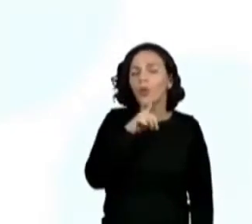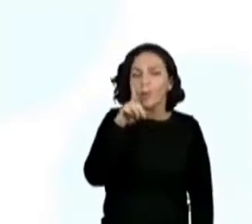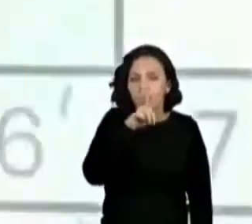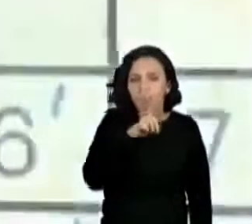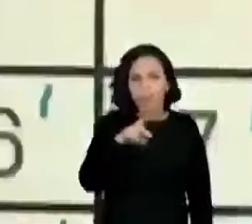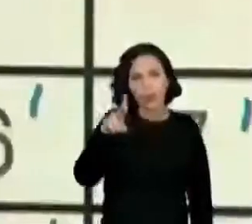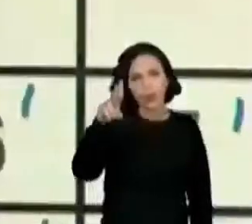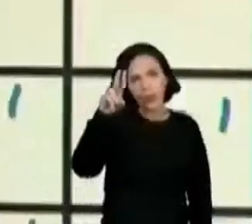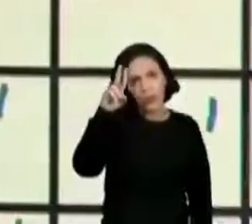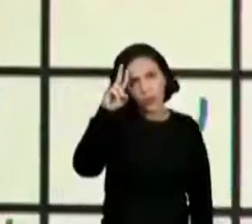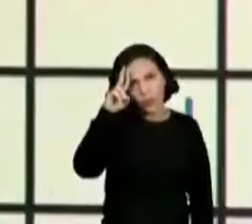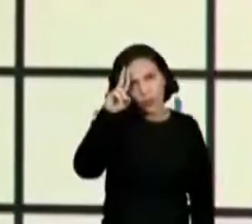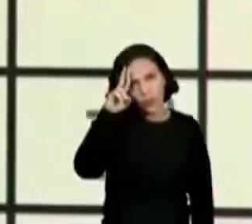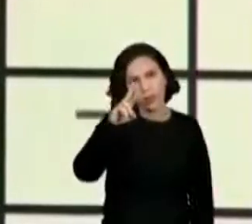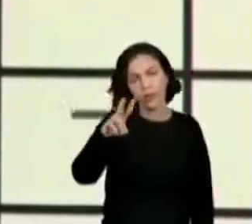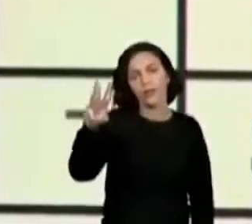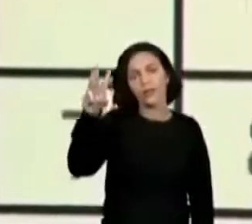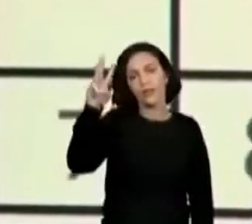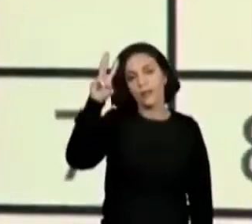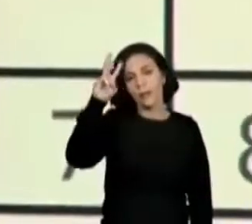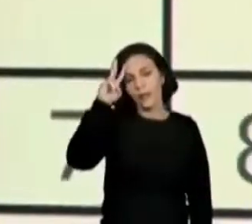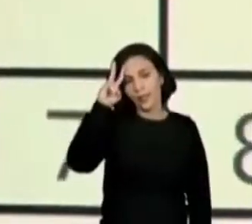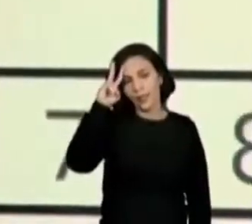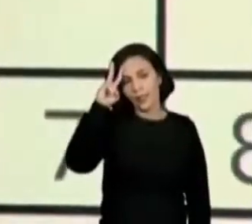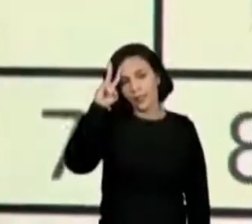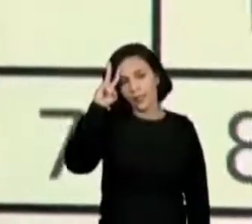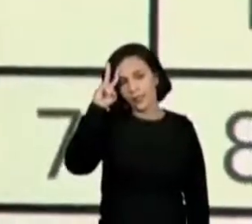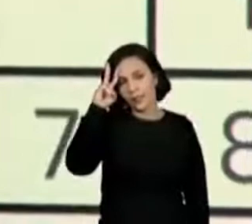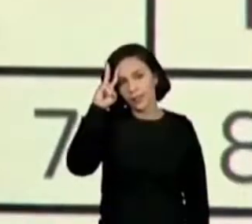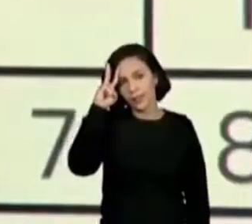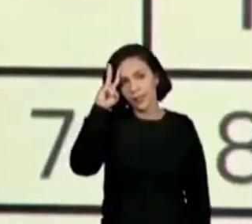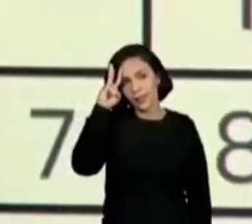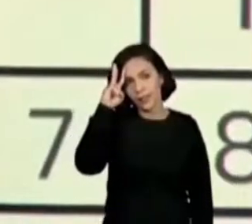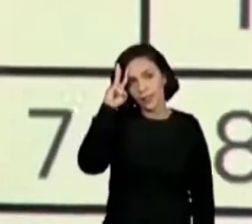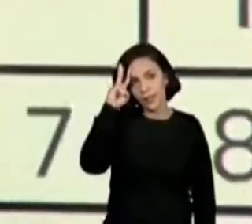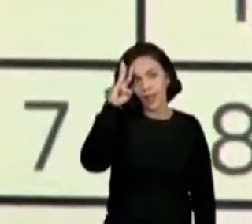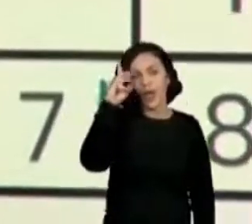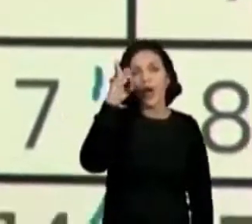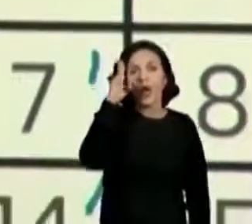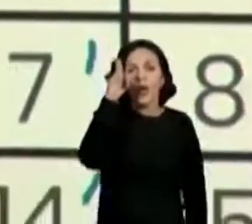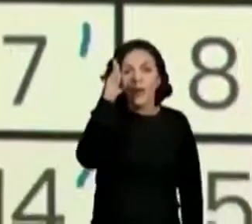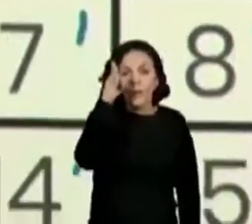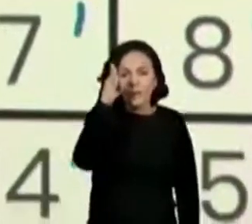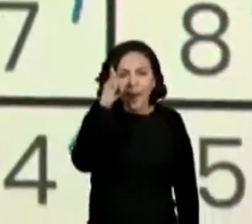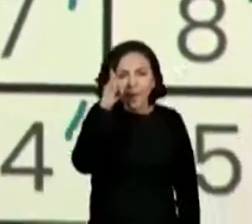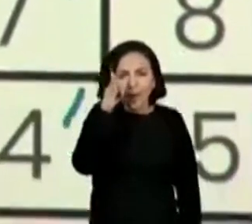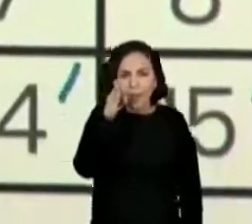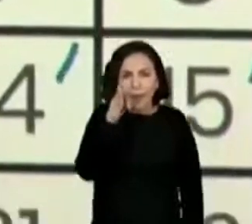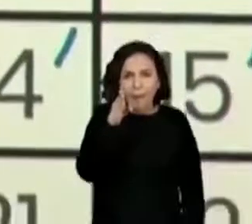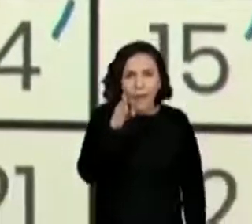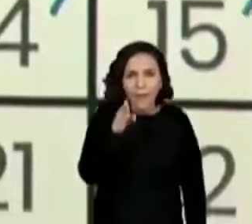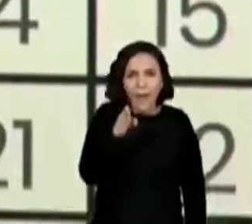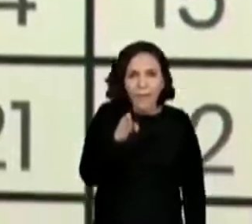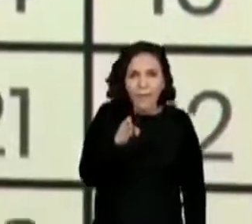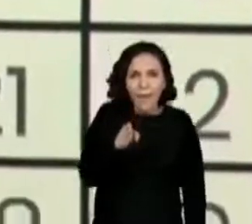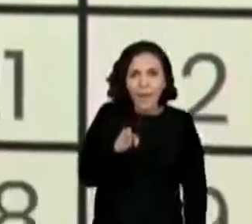Domingo, segunda, terça. Em que fileirinha